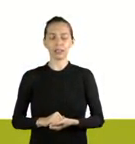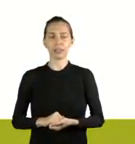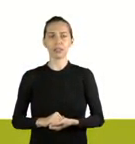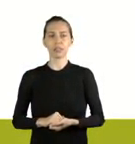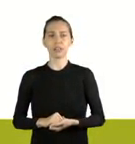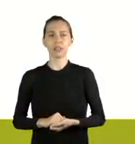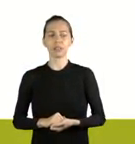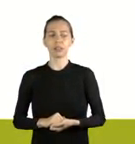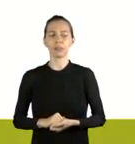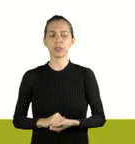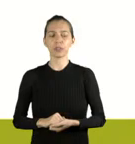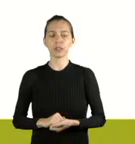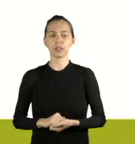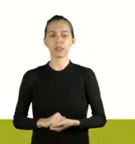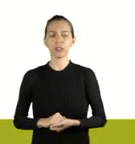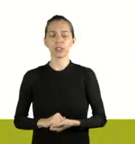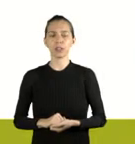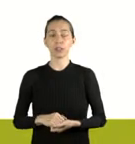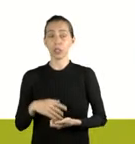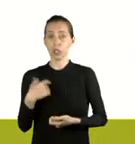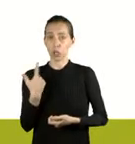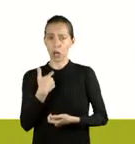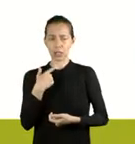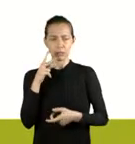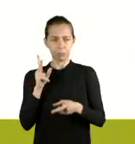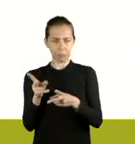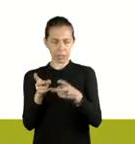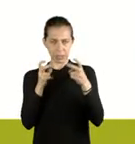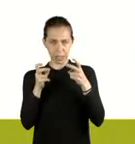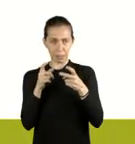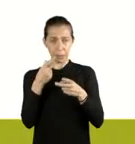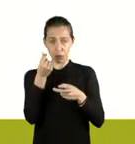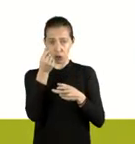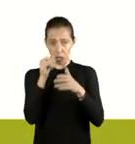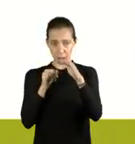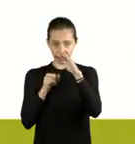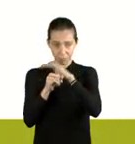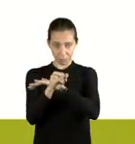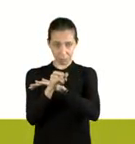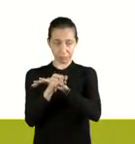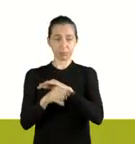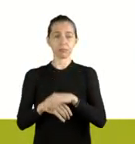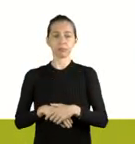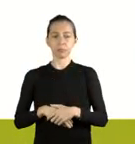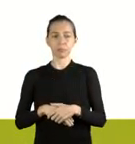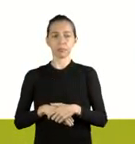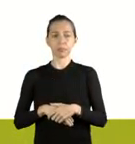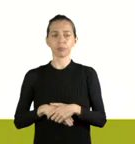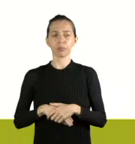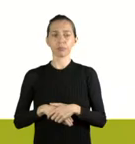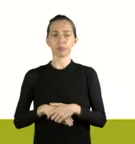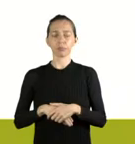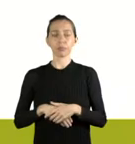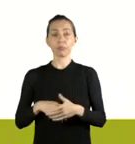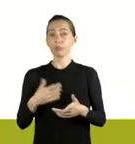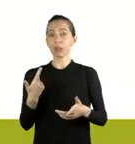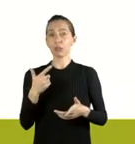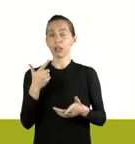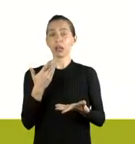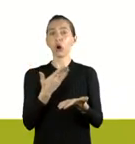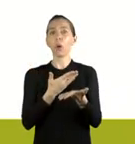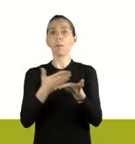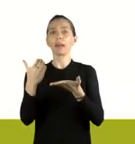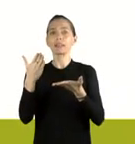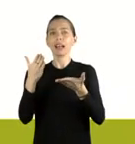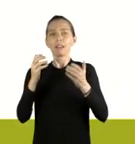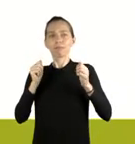perfeita. Né? Então, a gente vê que as pessoas não investem, não começam, porque elas não começam, né? Não tomam a primeira